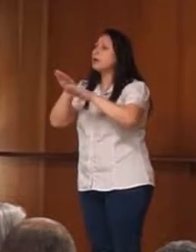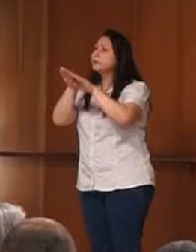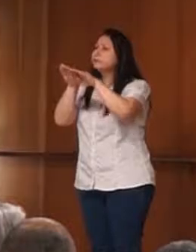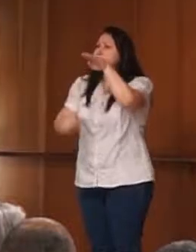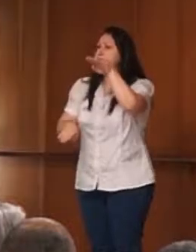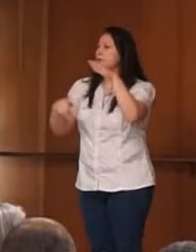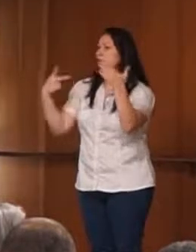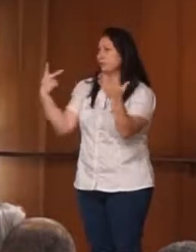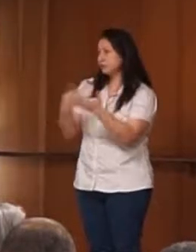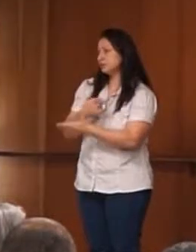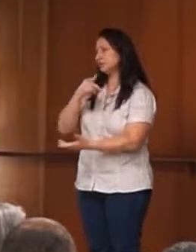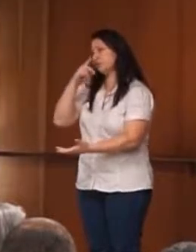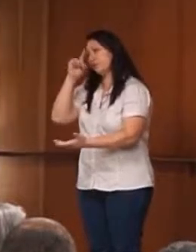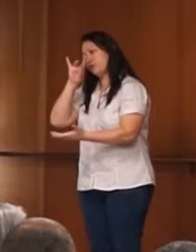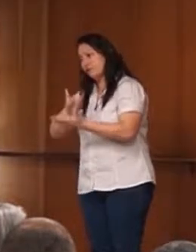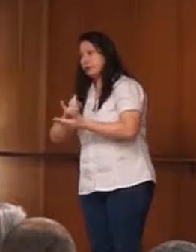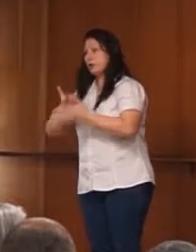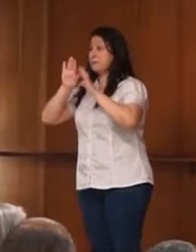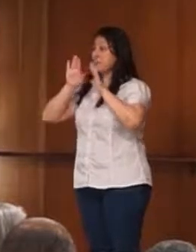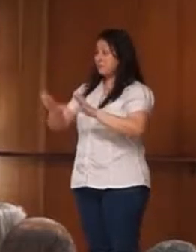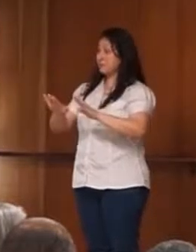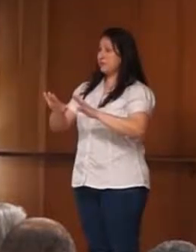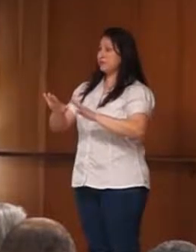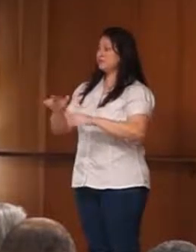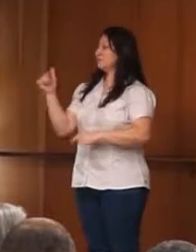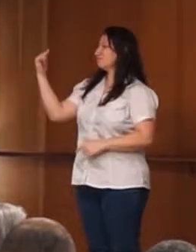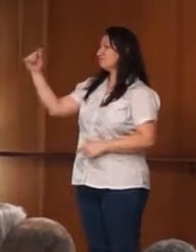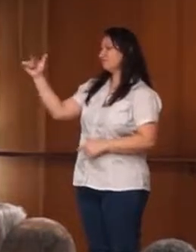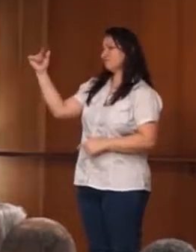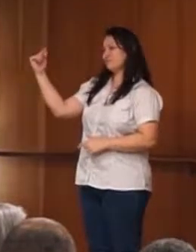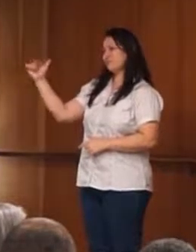existe objetivamente, embora não exista